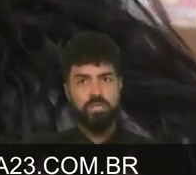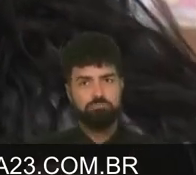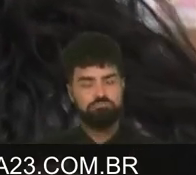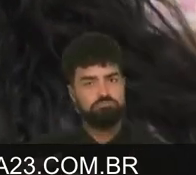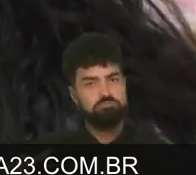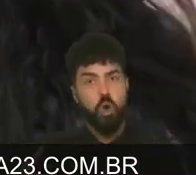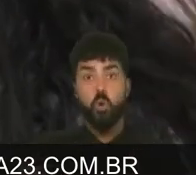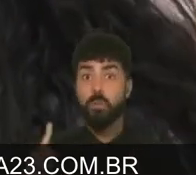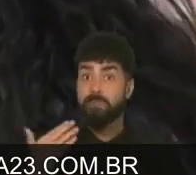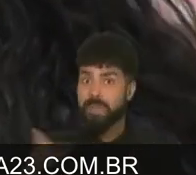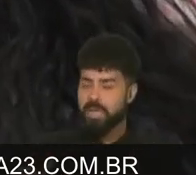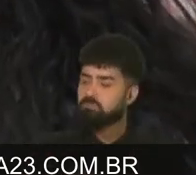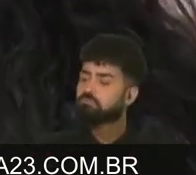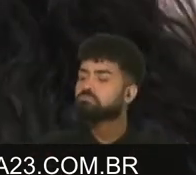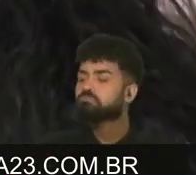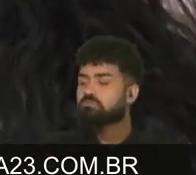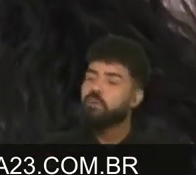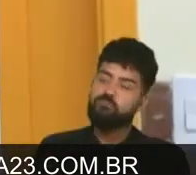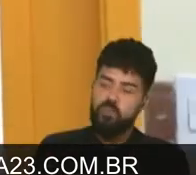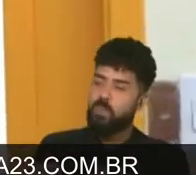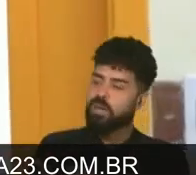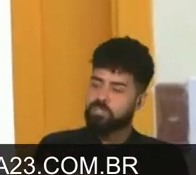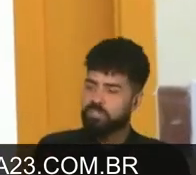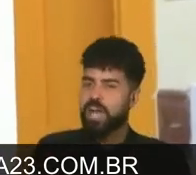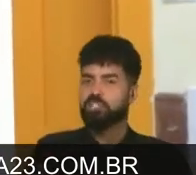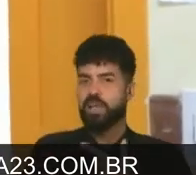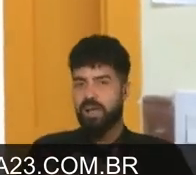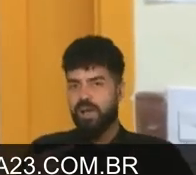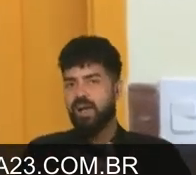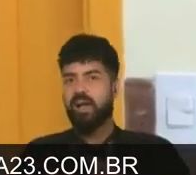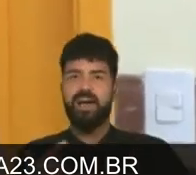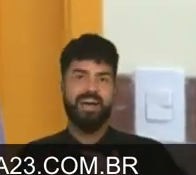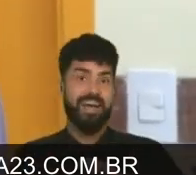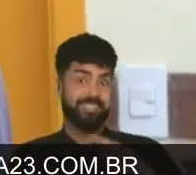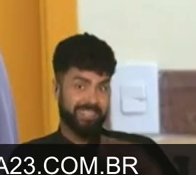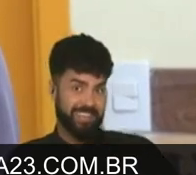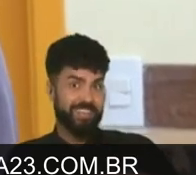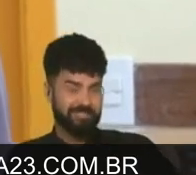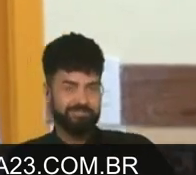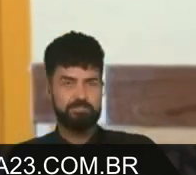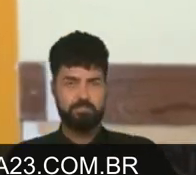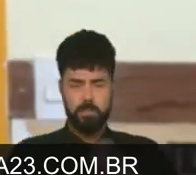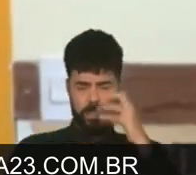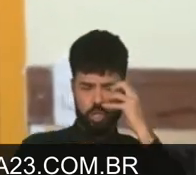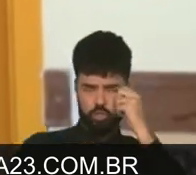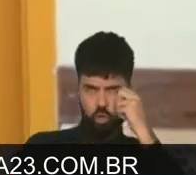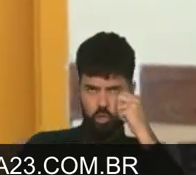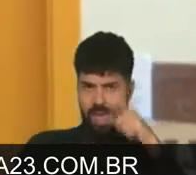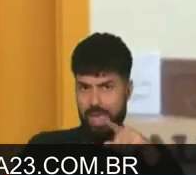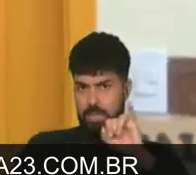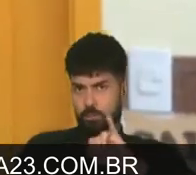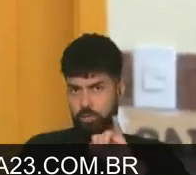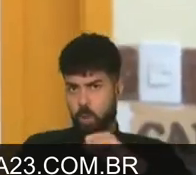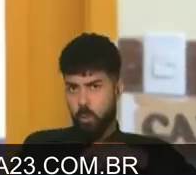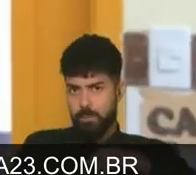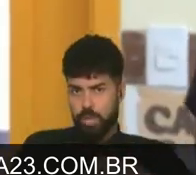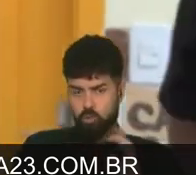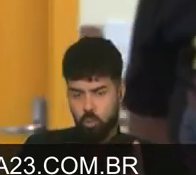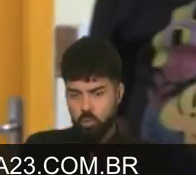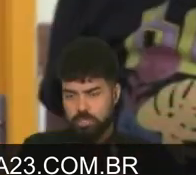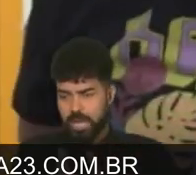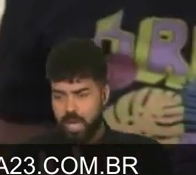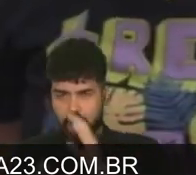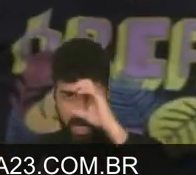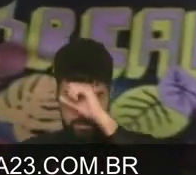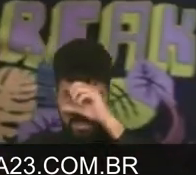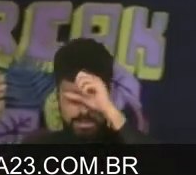retoma novamente as nossas atividades no período da tarde. O sono no processo de aprendizagem é fundamental na primeira infância.